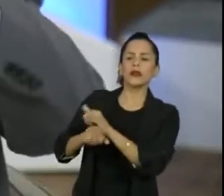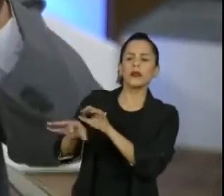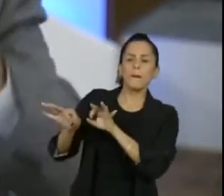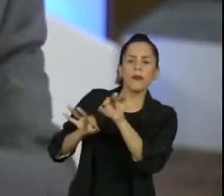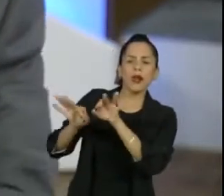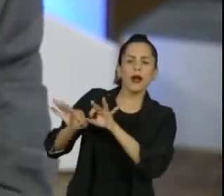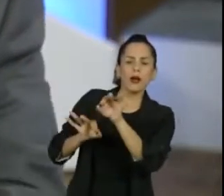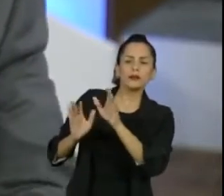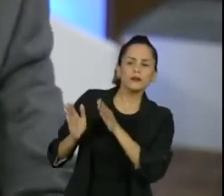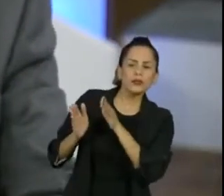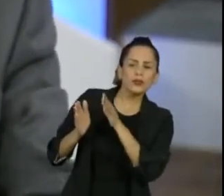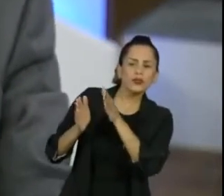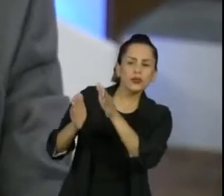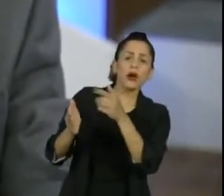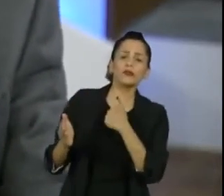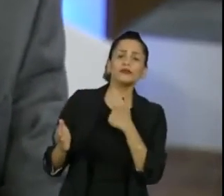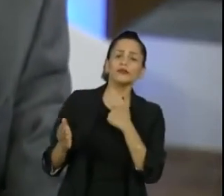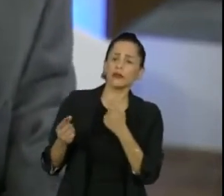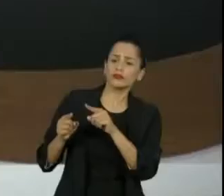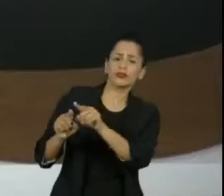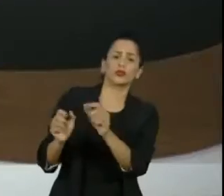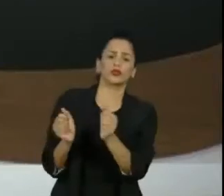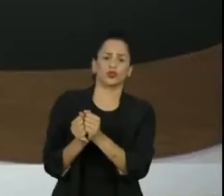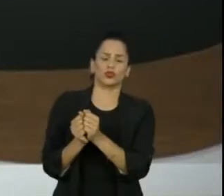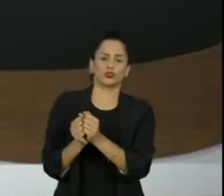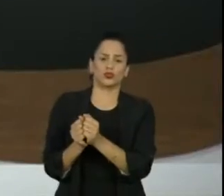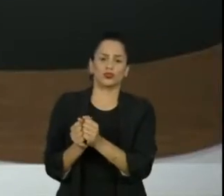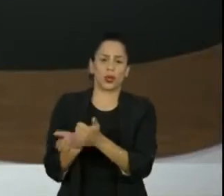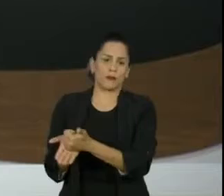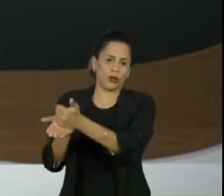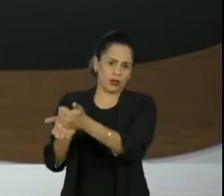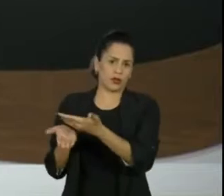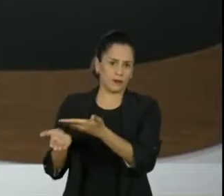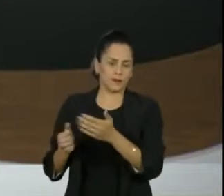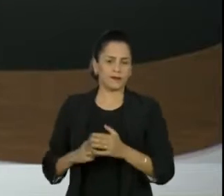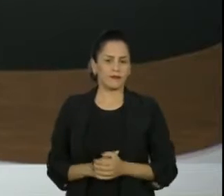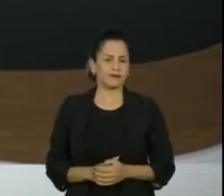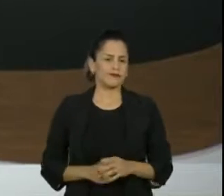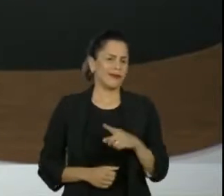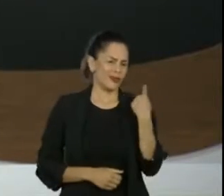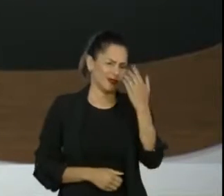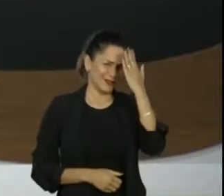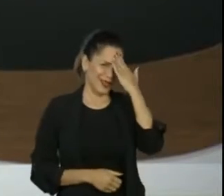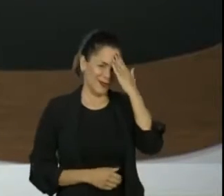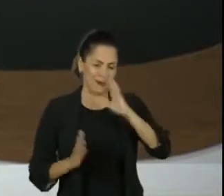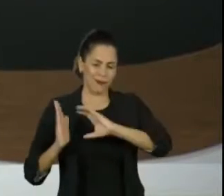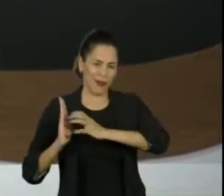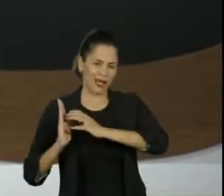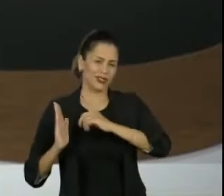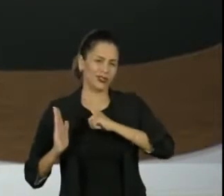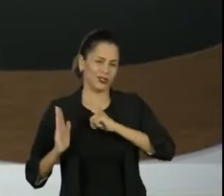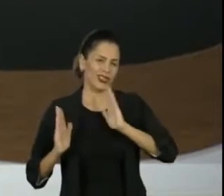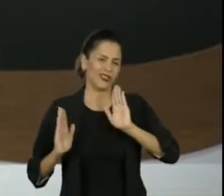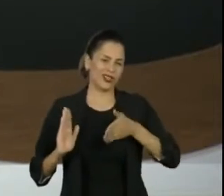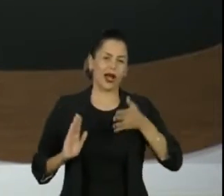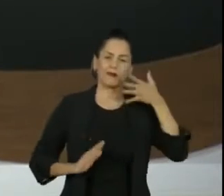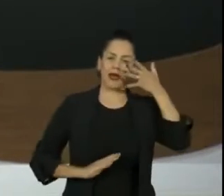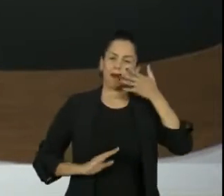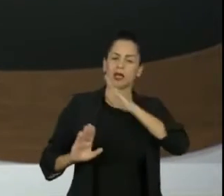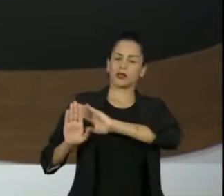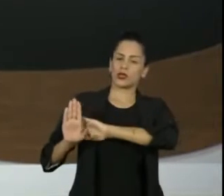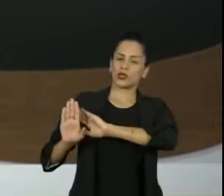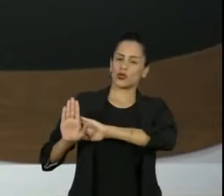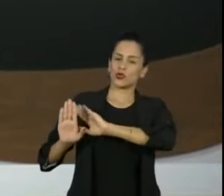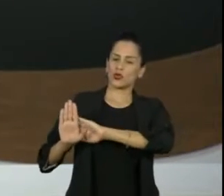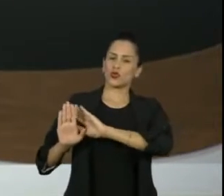uma lógica única do partido. Mas a gente sabe, né, prefeito, que os partidos têm esse discurso de candidatura única até fechar